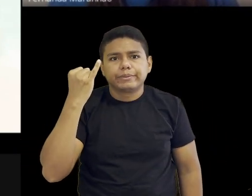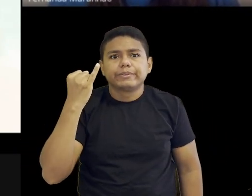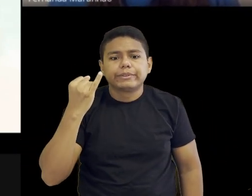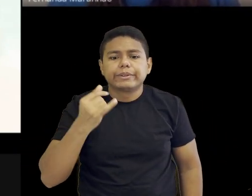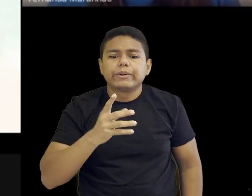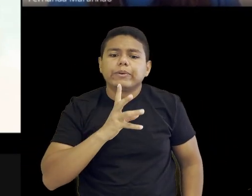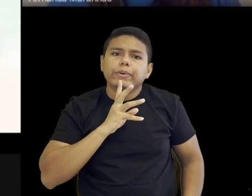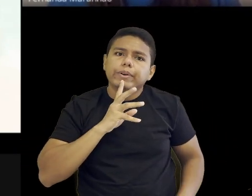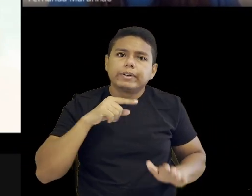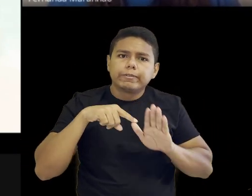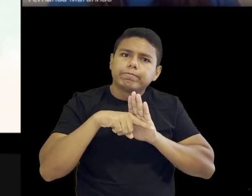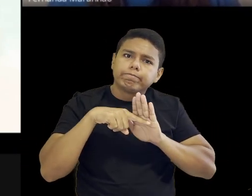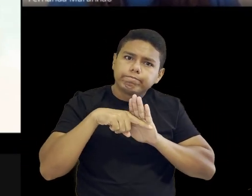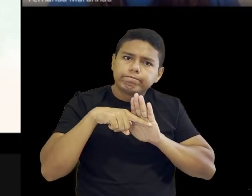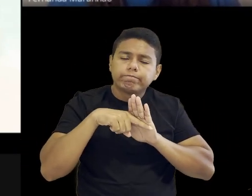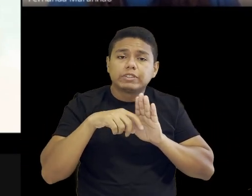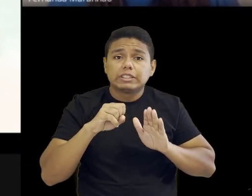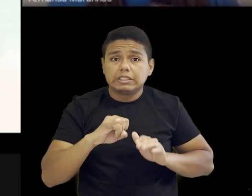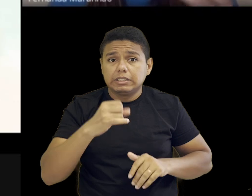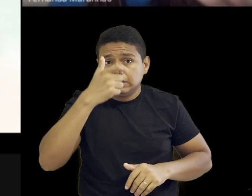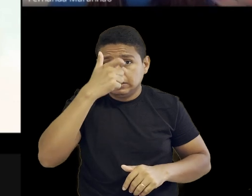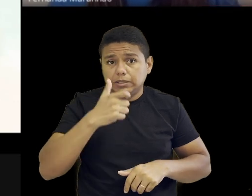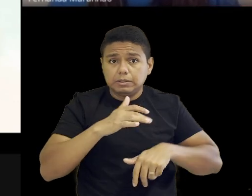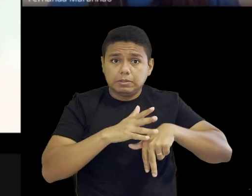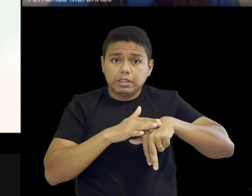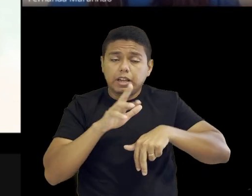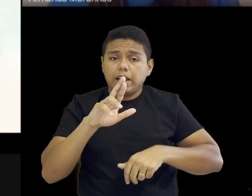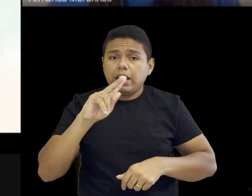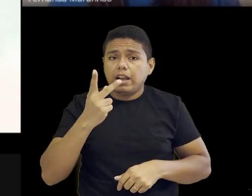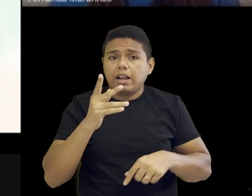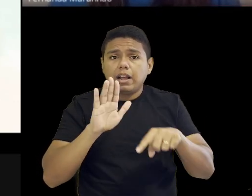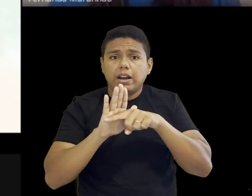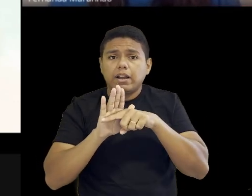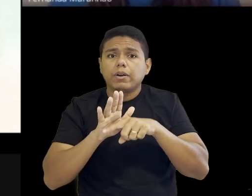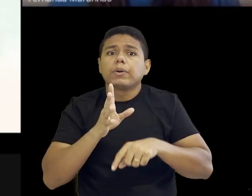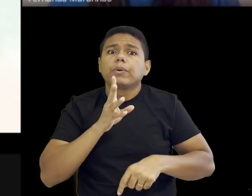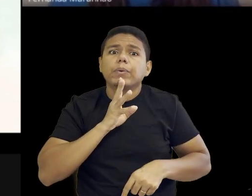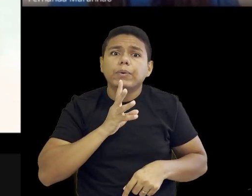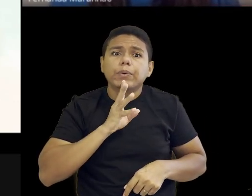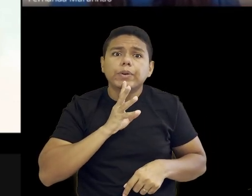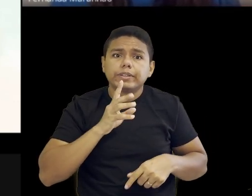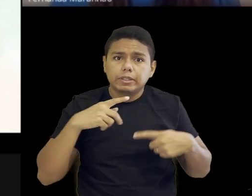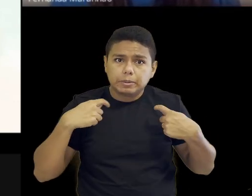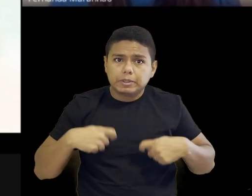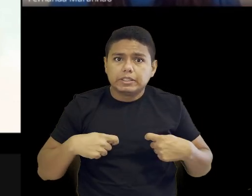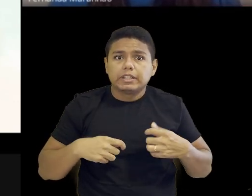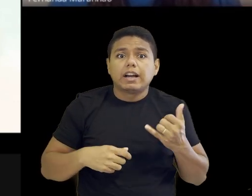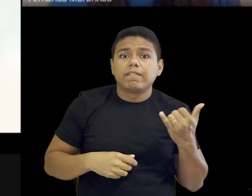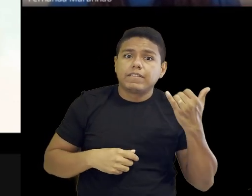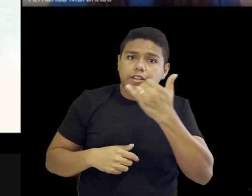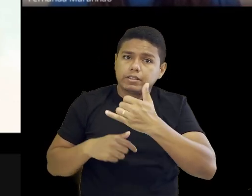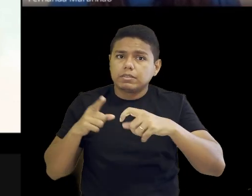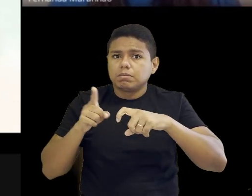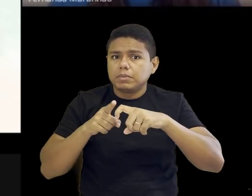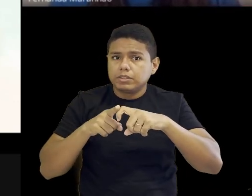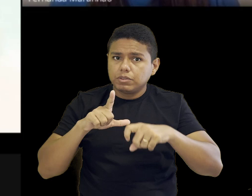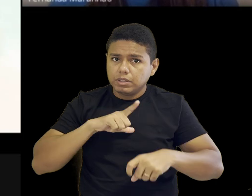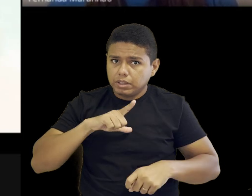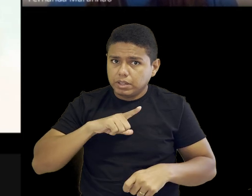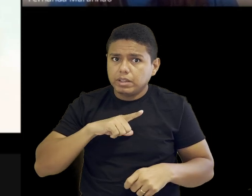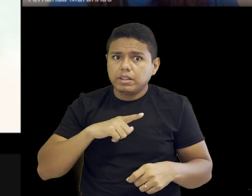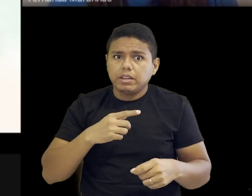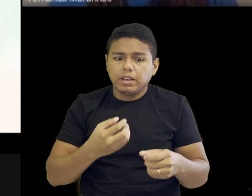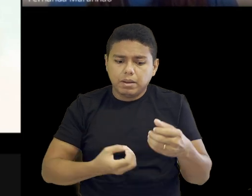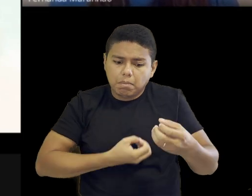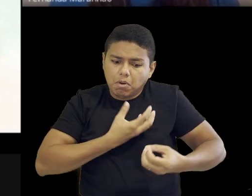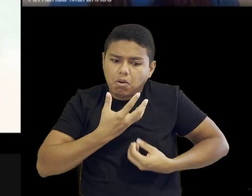importante fazer a profilaxia desses casos. Paciente cujo RH negativo, é importante conhecer o seu CUMBIS indireto, que fala para a gente se